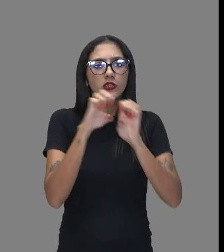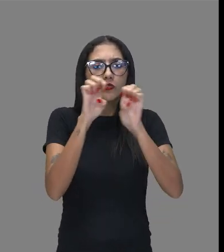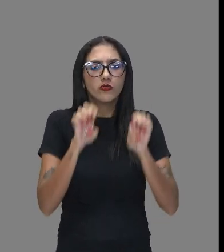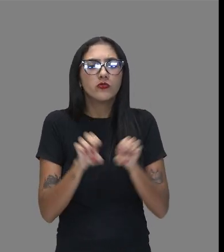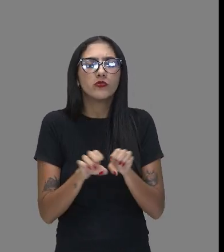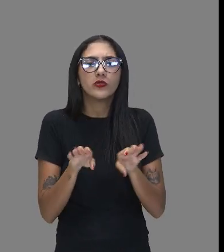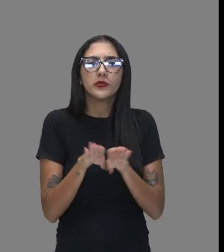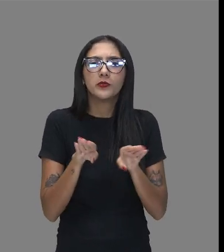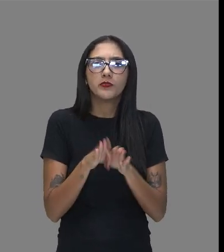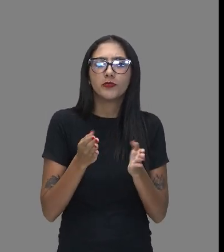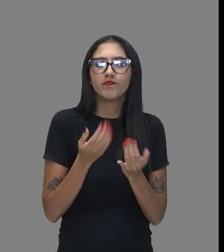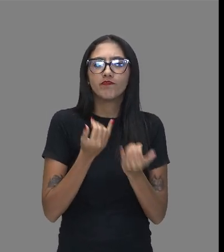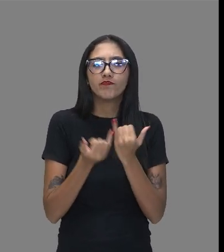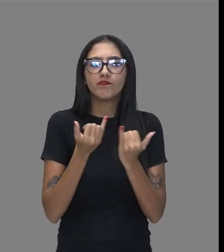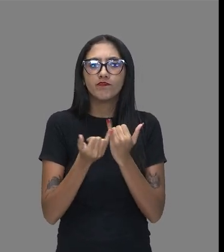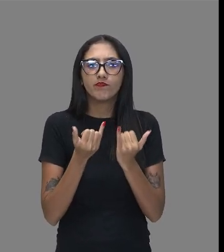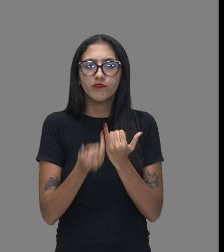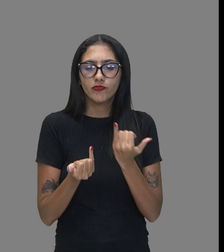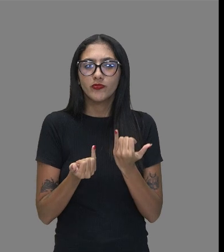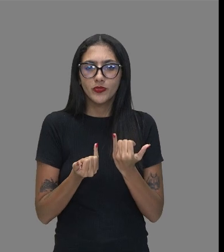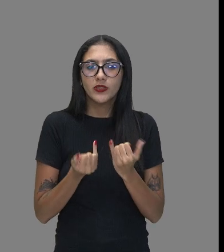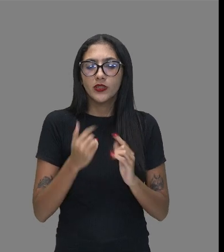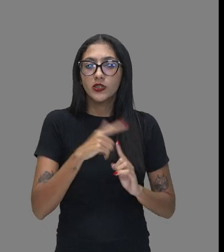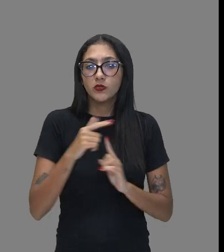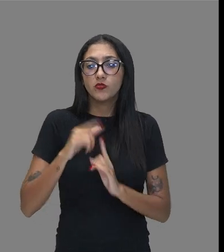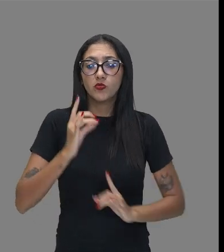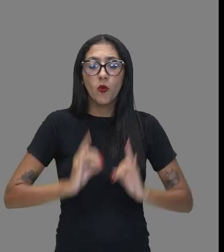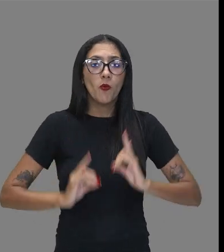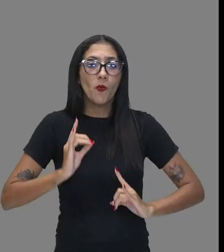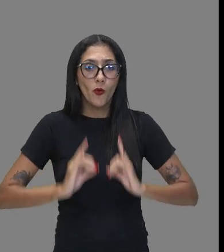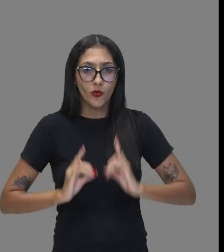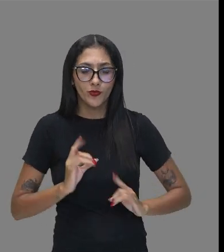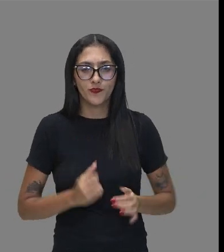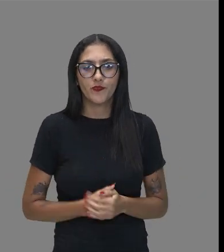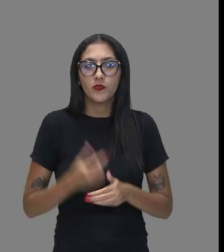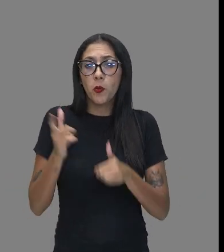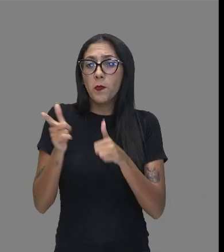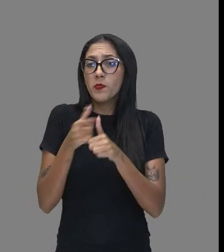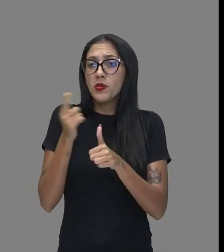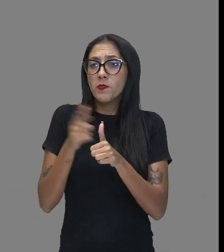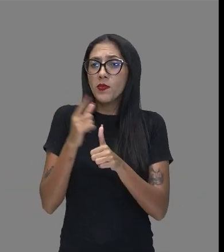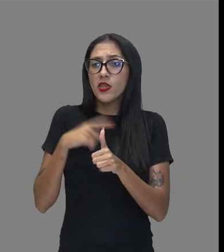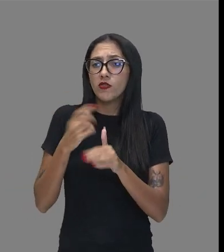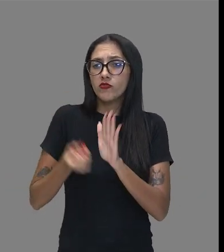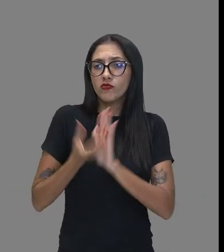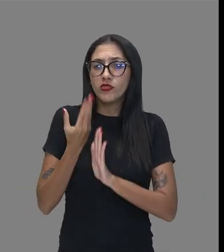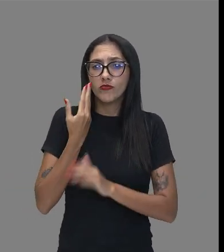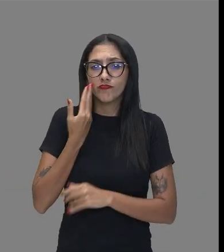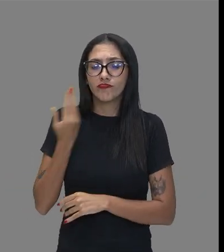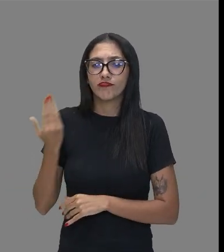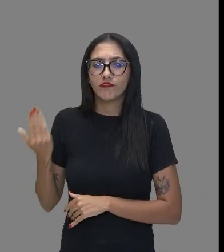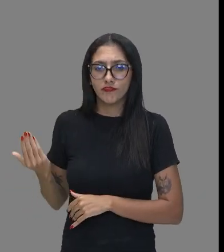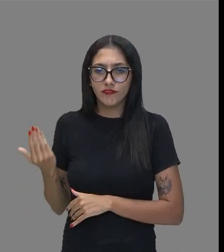efeitos semelhantes aos da adrenalina. O primeiro composto produzido foi a